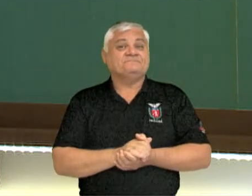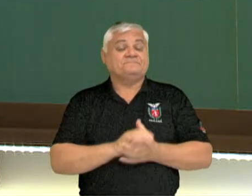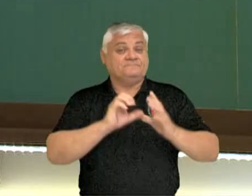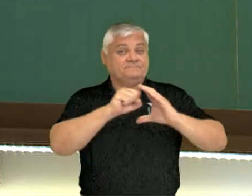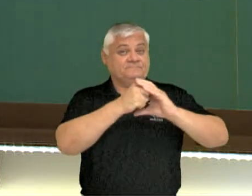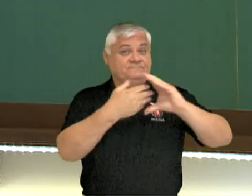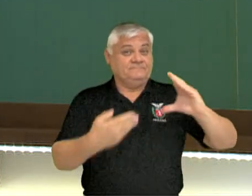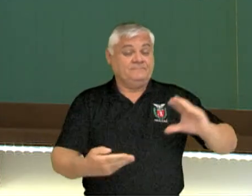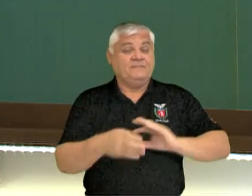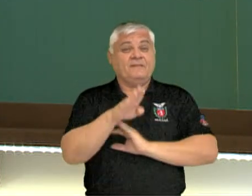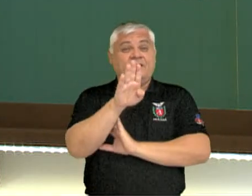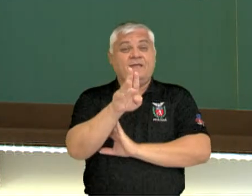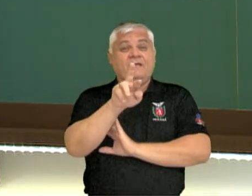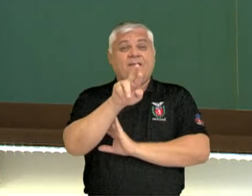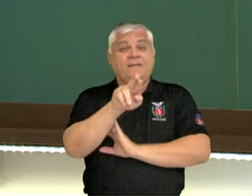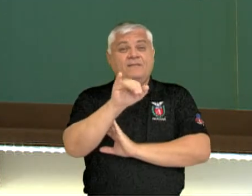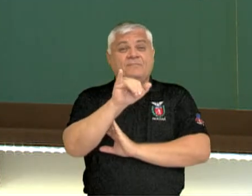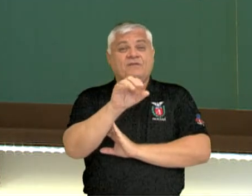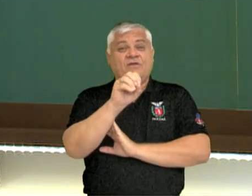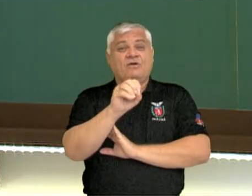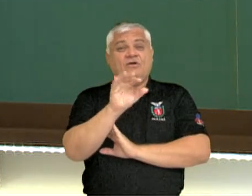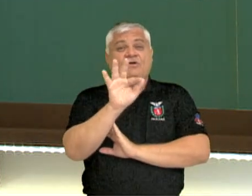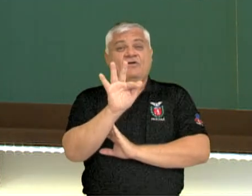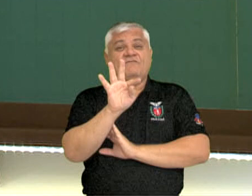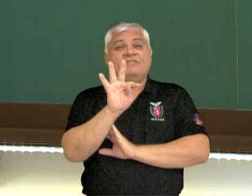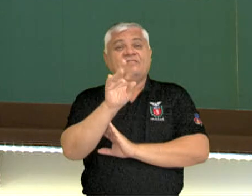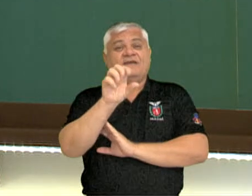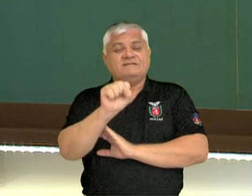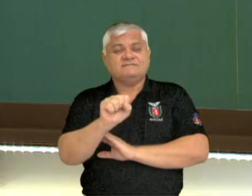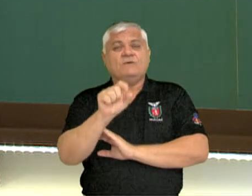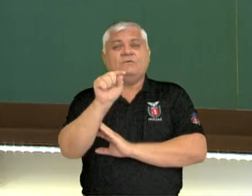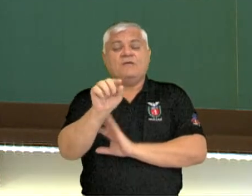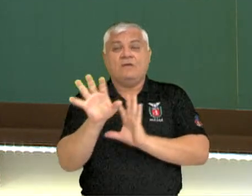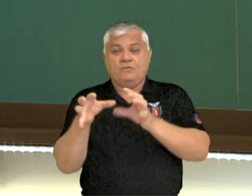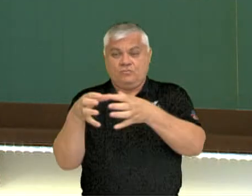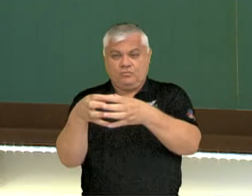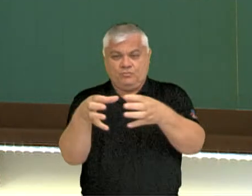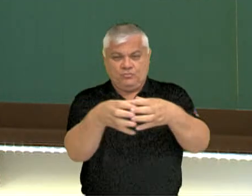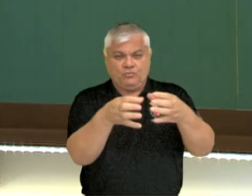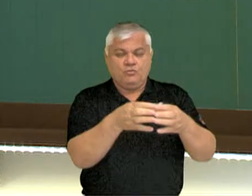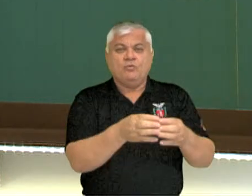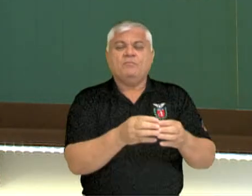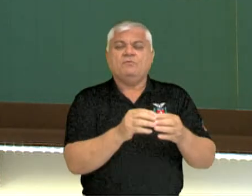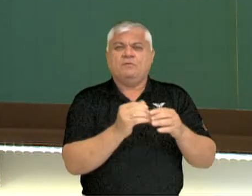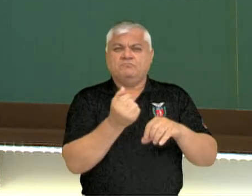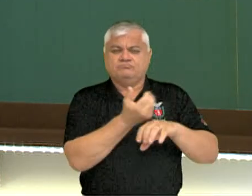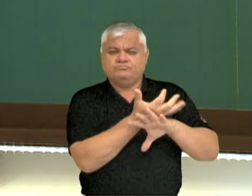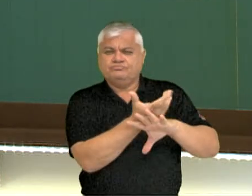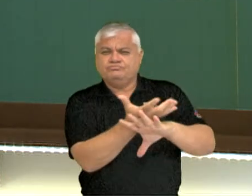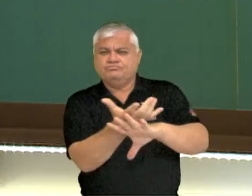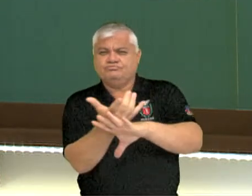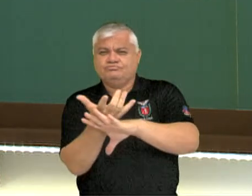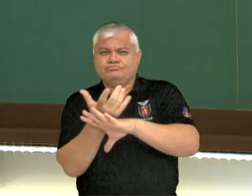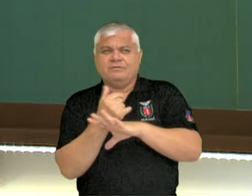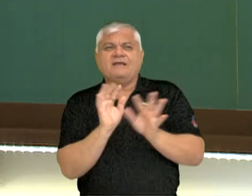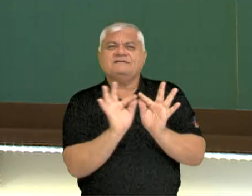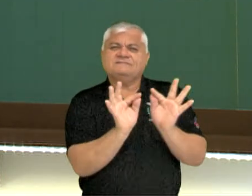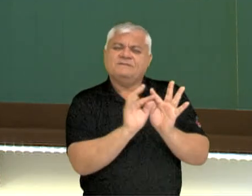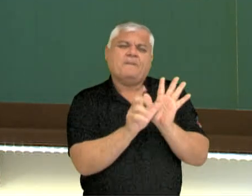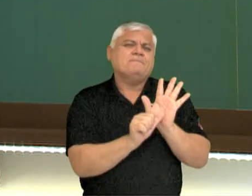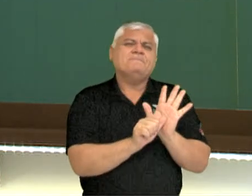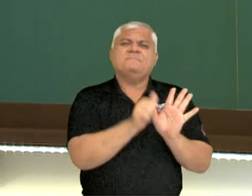Características gerais, então, que a gente já trabalhou, né? São um grupo de plantas mais simples, no processo evolutivo foram as